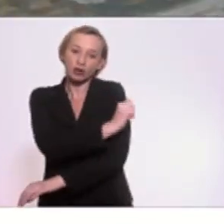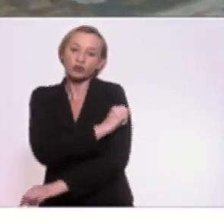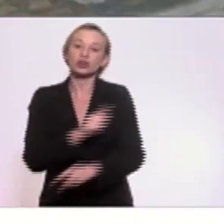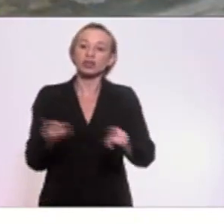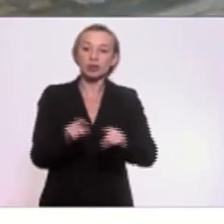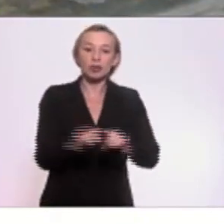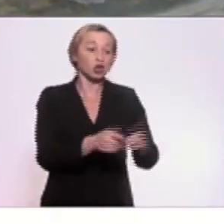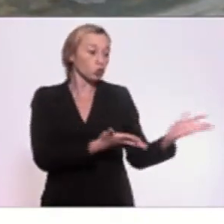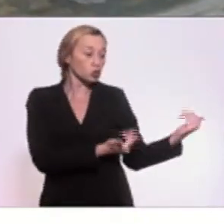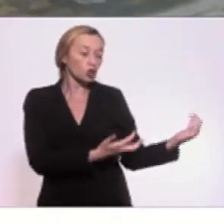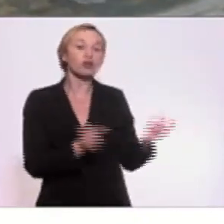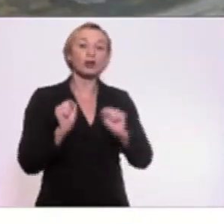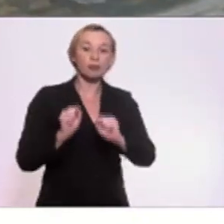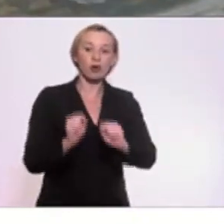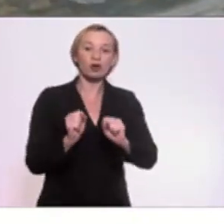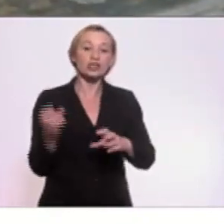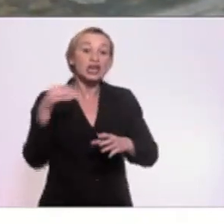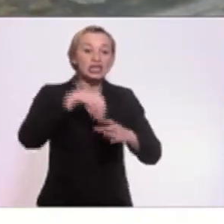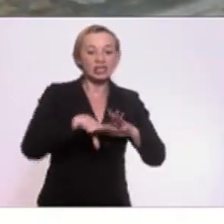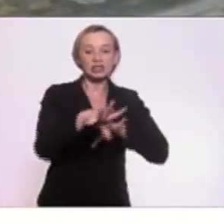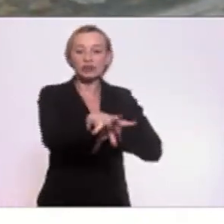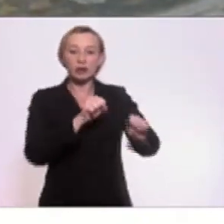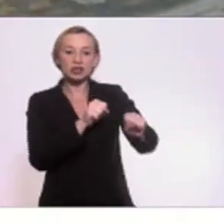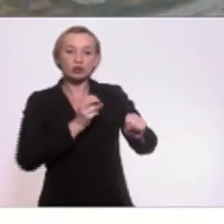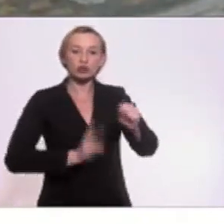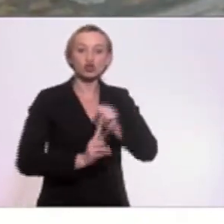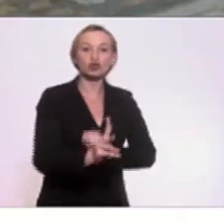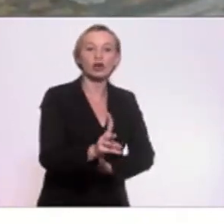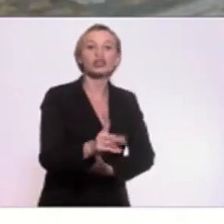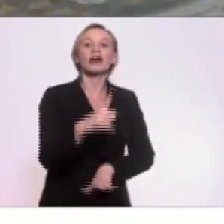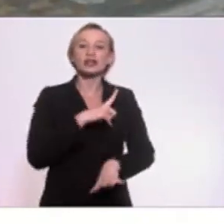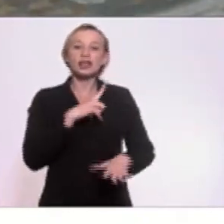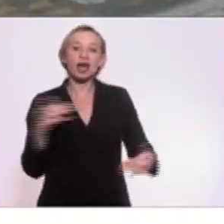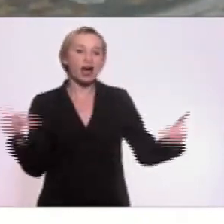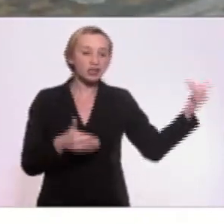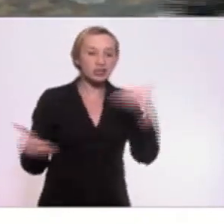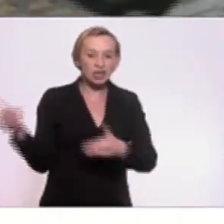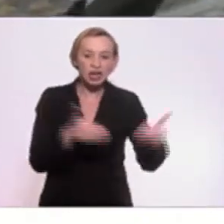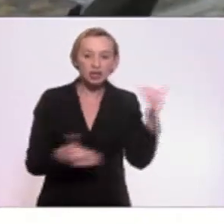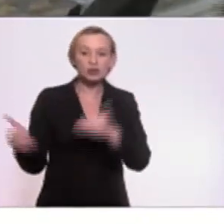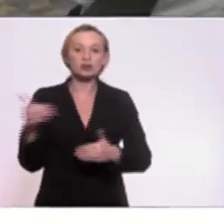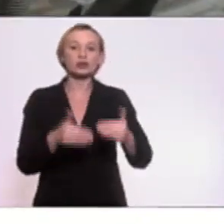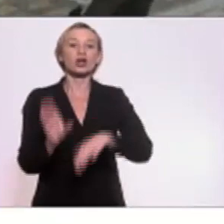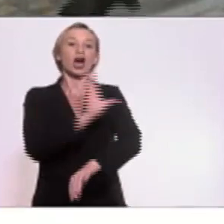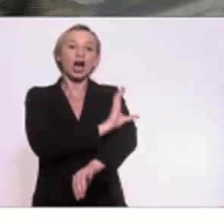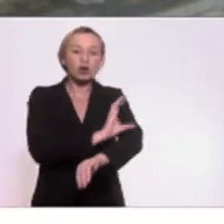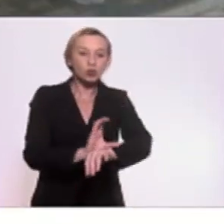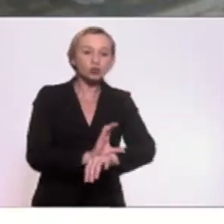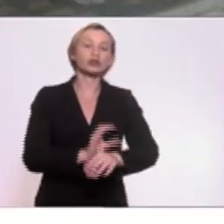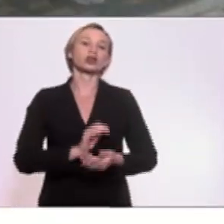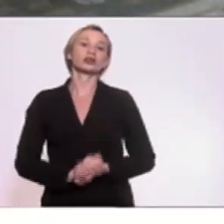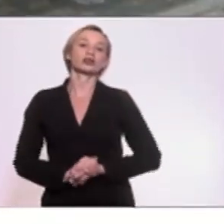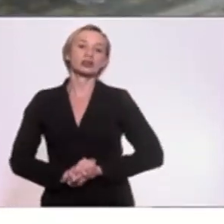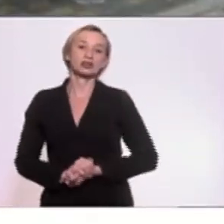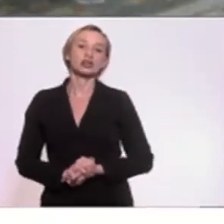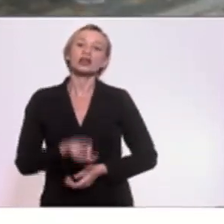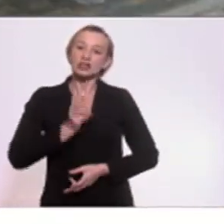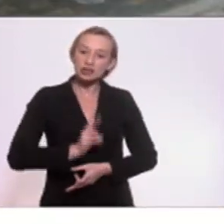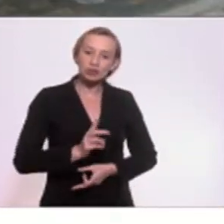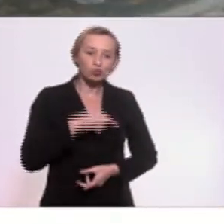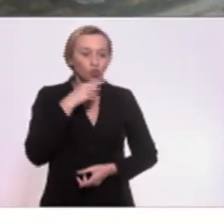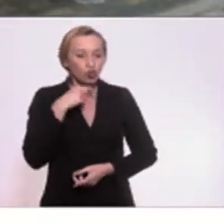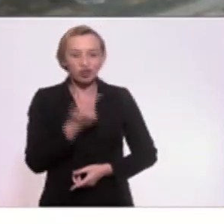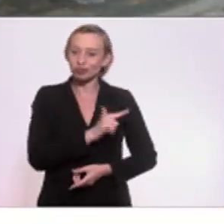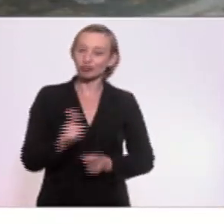para que eles possam, dentro dessa formação continuada, ter acesso a espetáculos artísticos e culturais que, sem